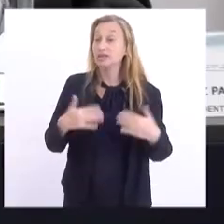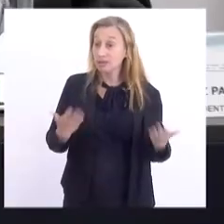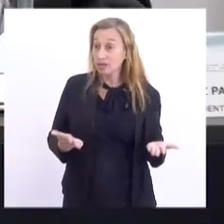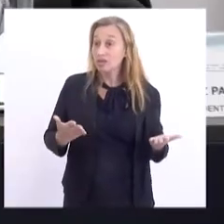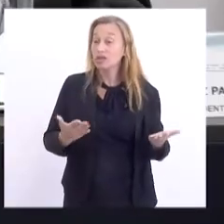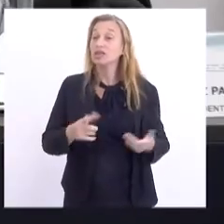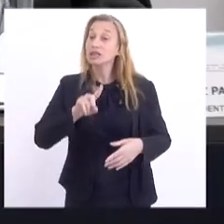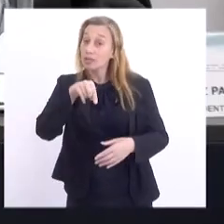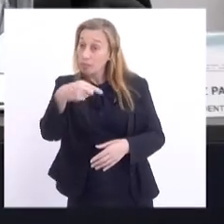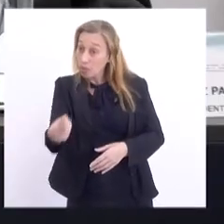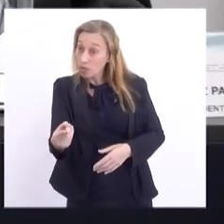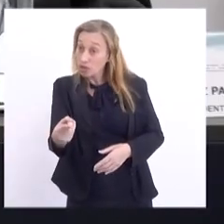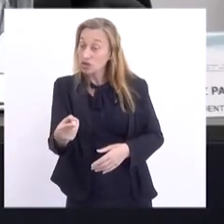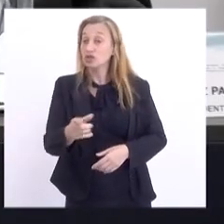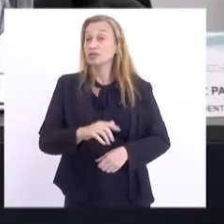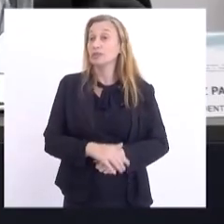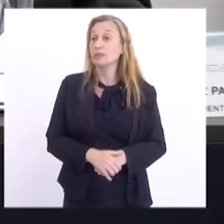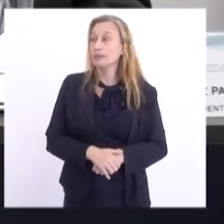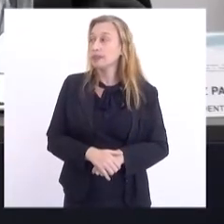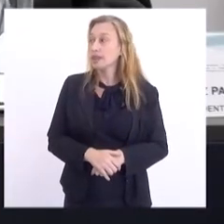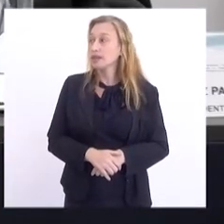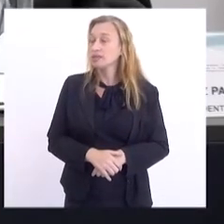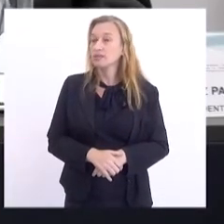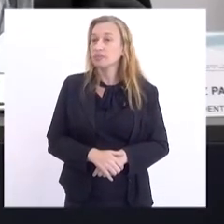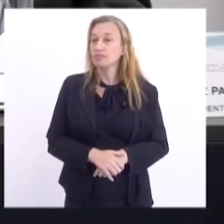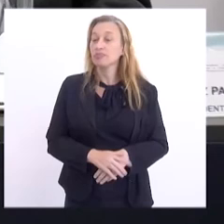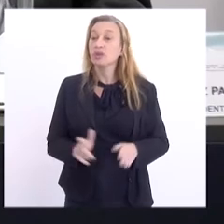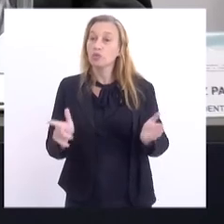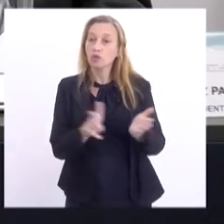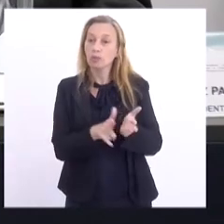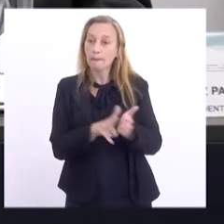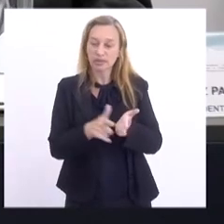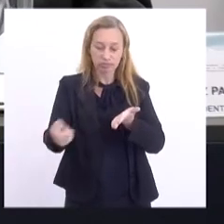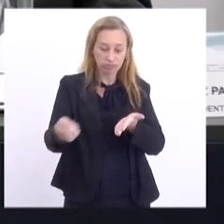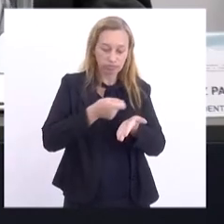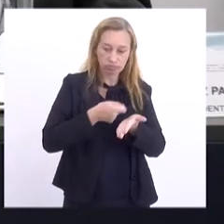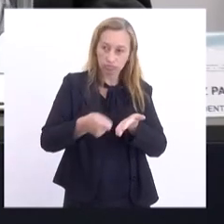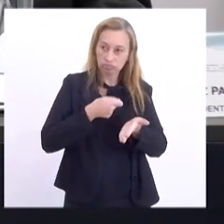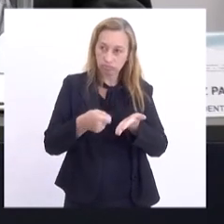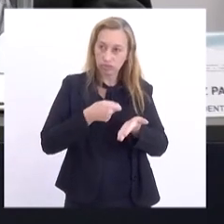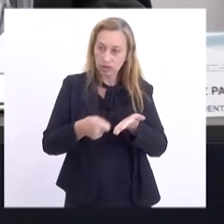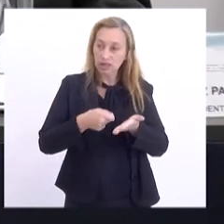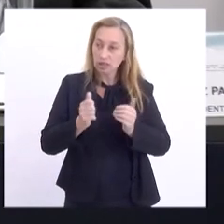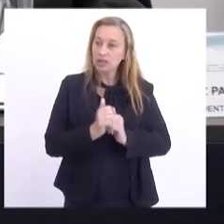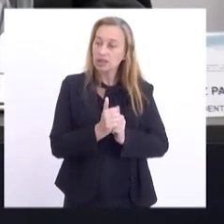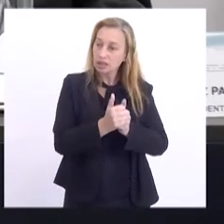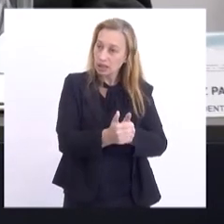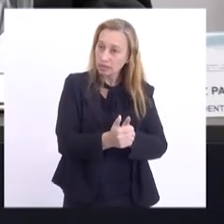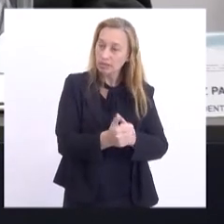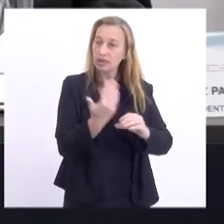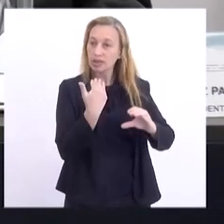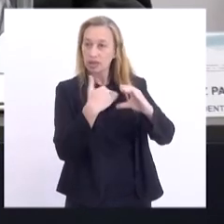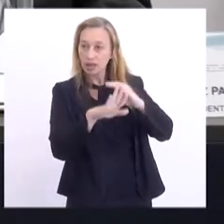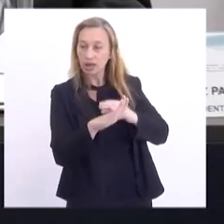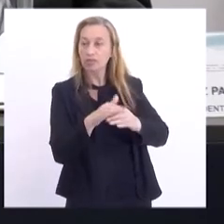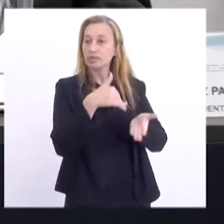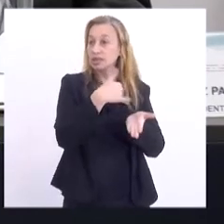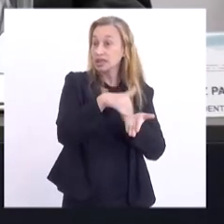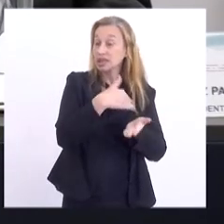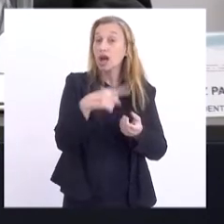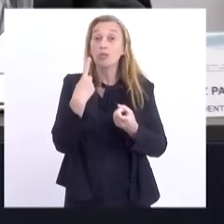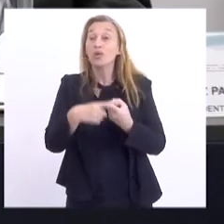uma a gente vai depois colocar isso no papel encaminhar o secretário